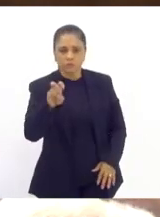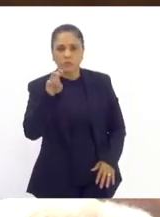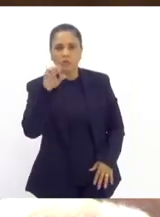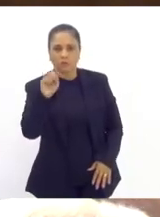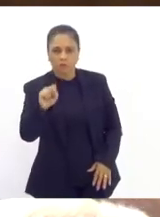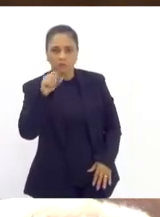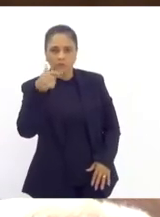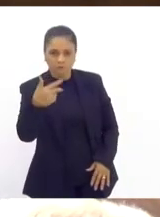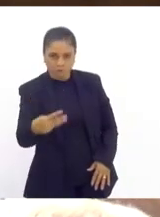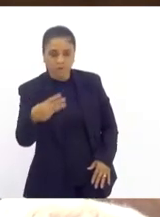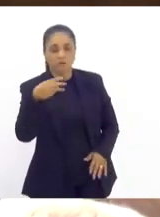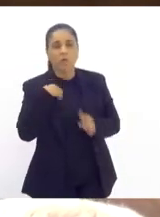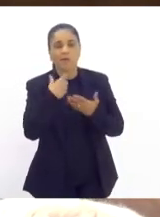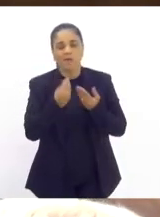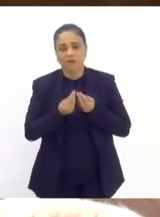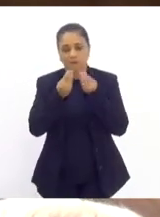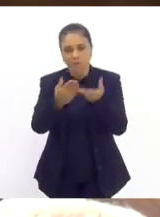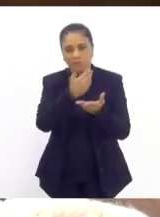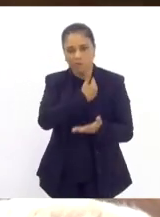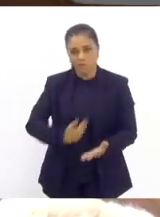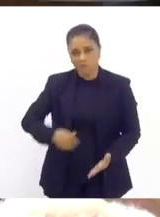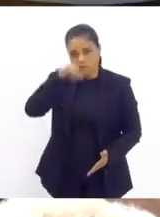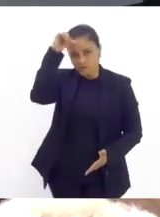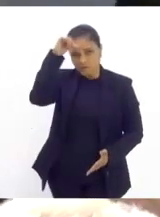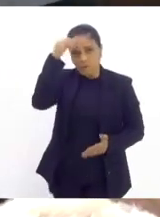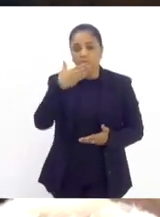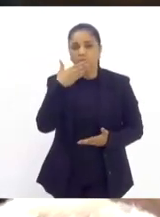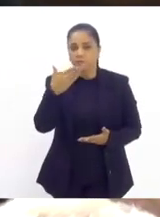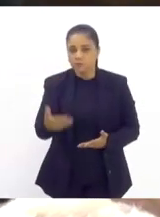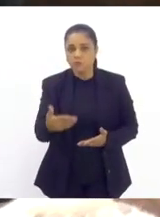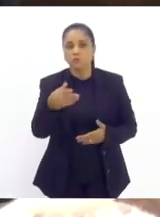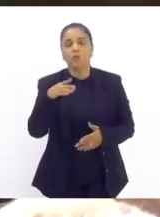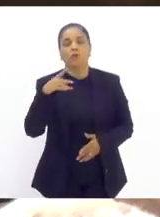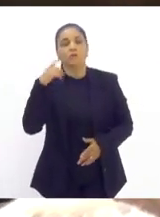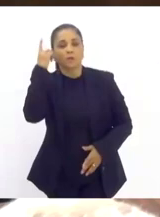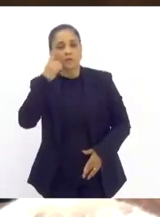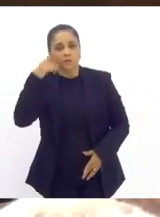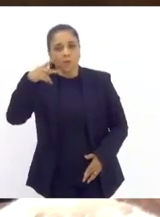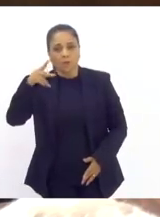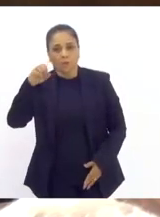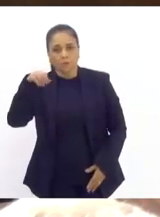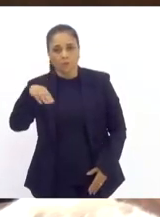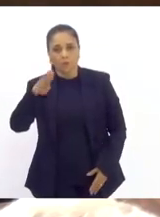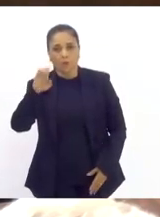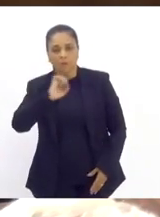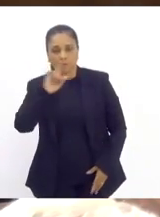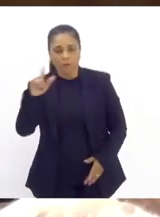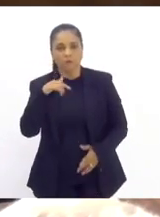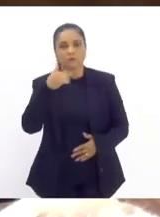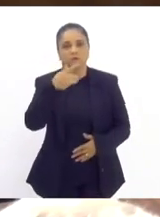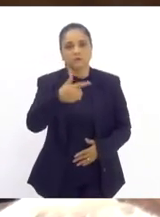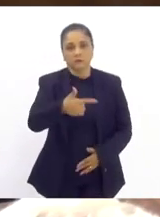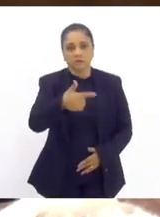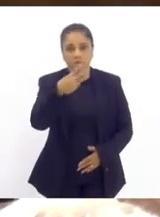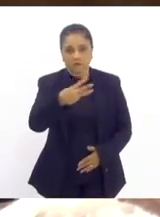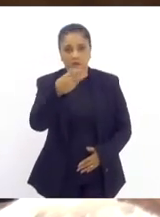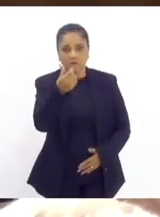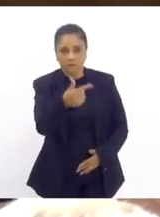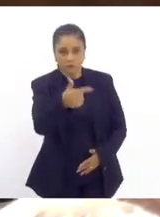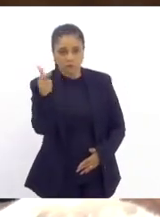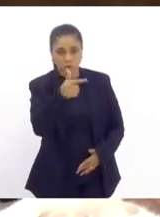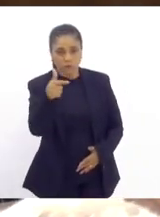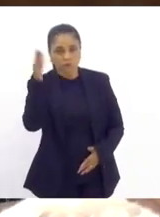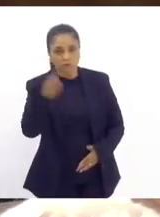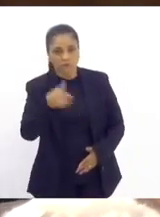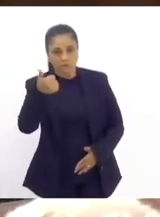encaminhadas ao Governador onde apontou esses pedidos e o deputado paulbel que através do pl 1322 de 2019 que ainda transmita nesta casa